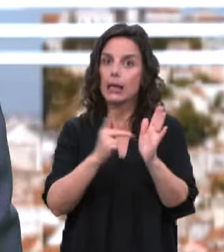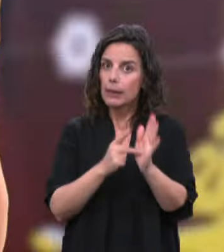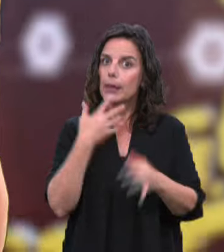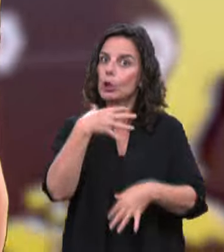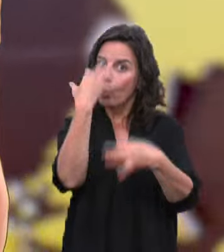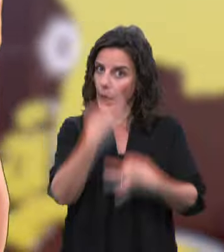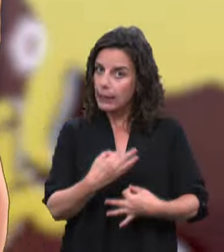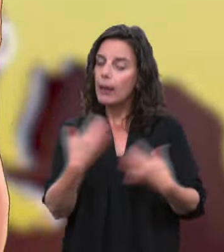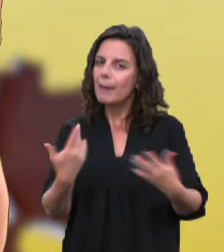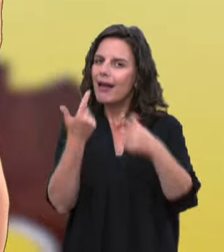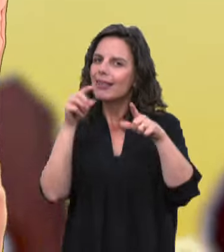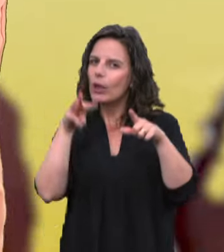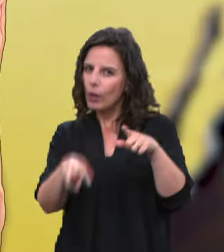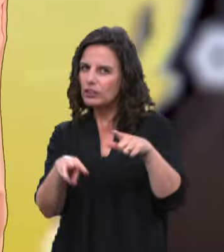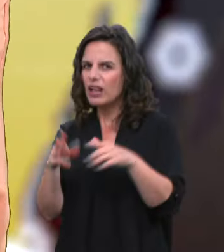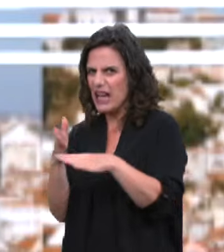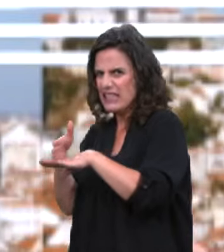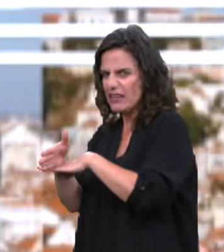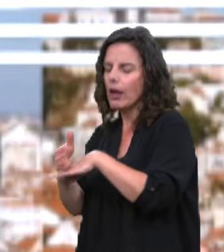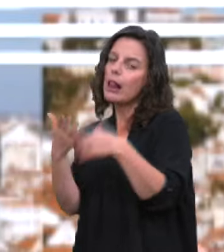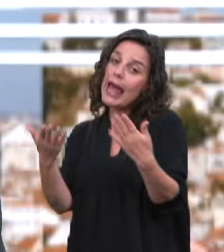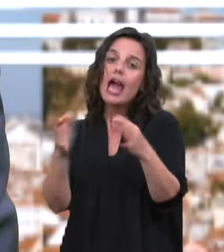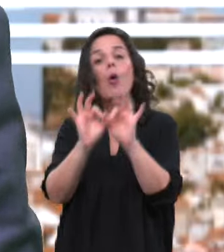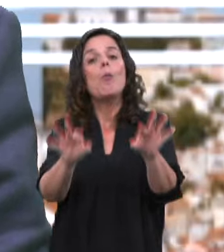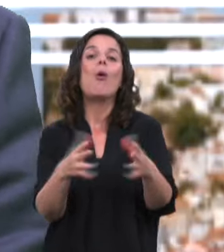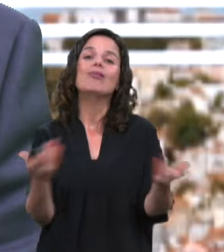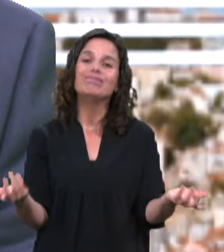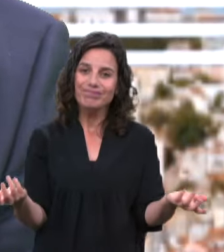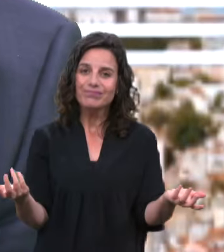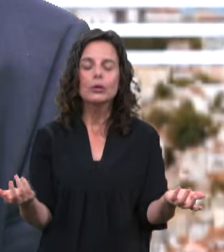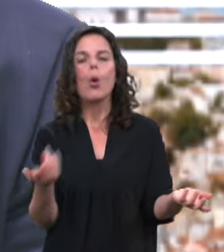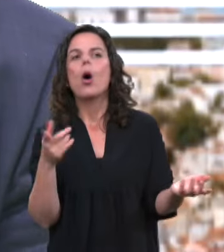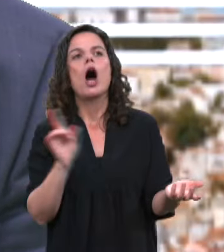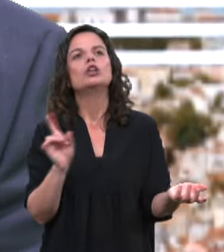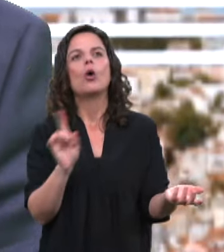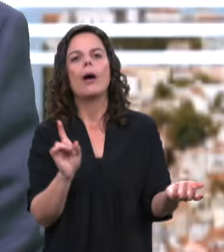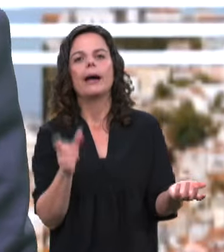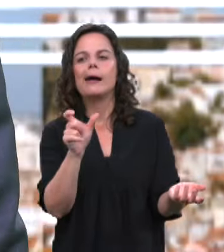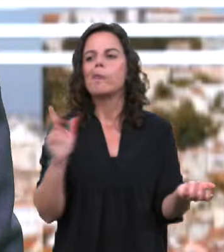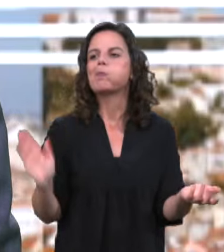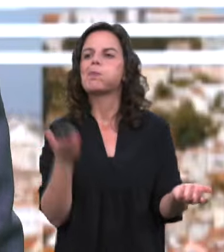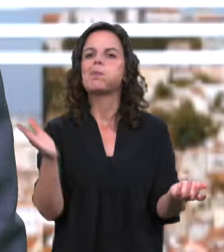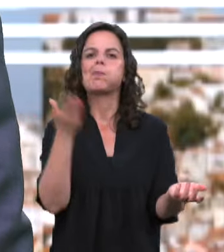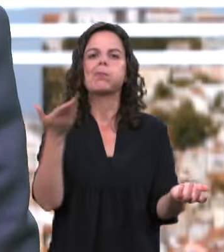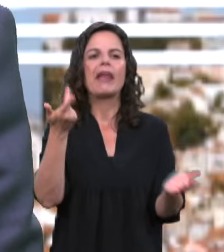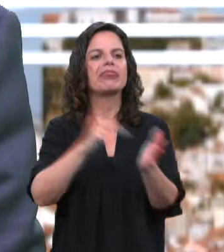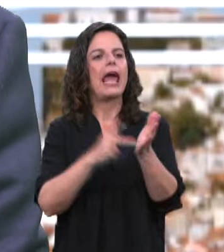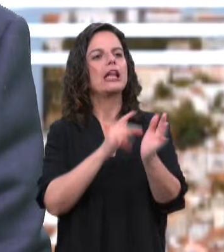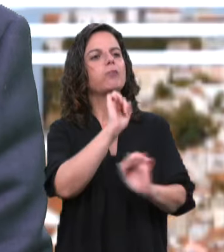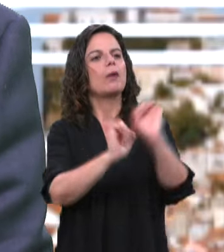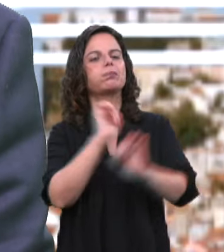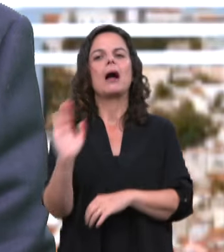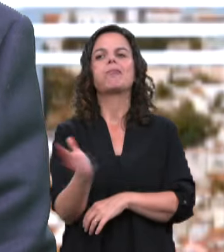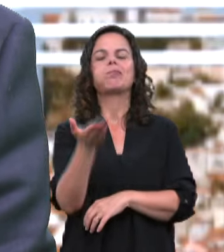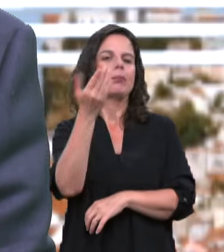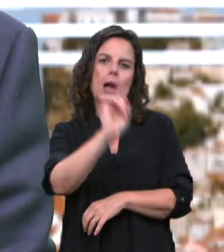correta, mas em linguagem, digamos, comum, não excessivamente com técnica, jargão técnico, exato, para que